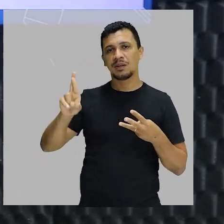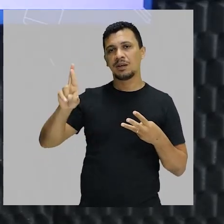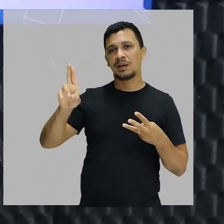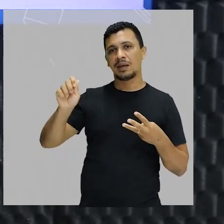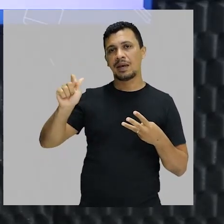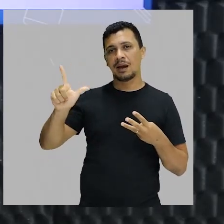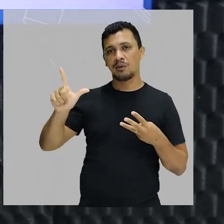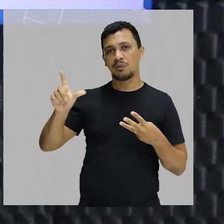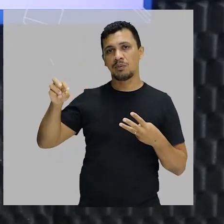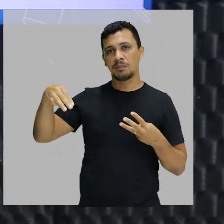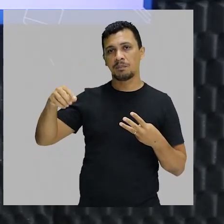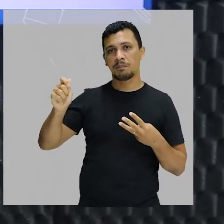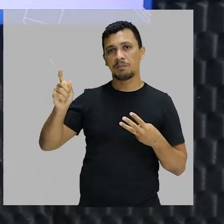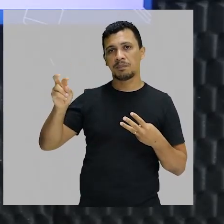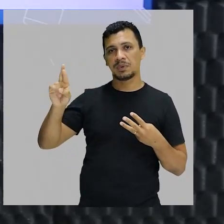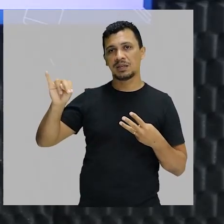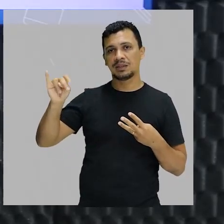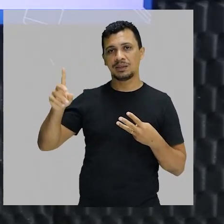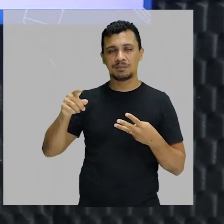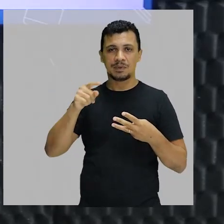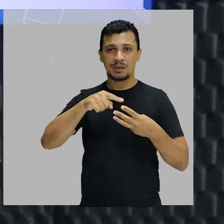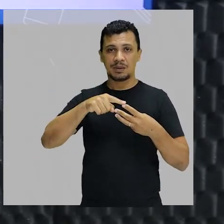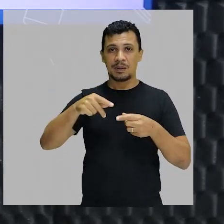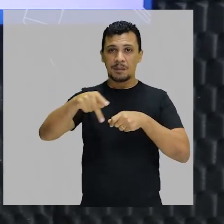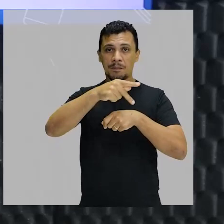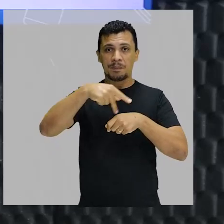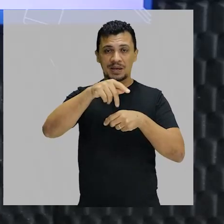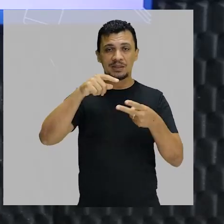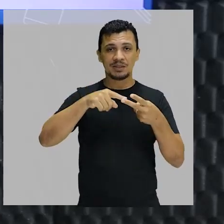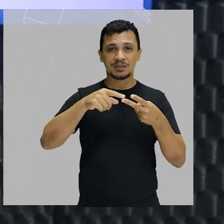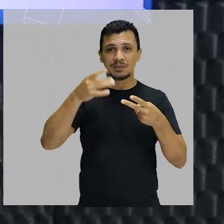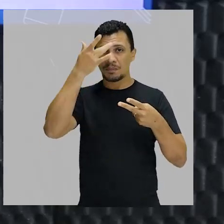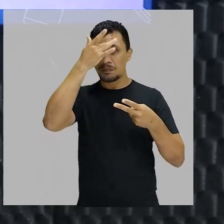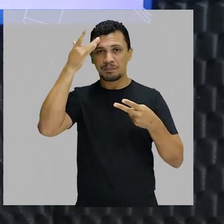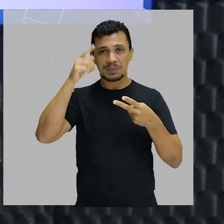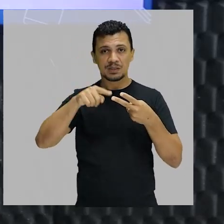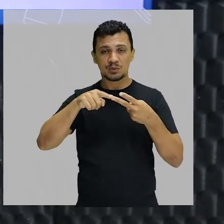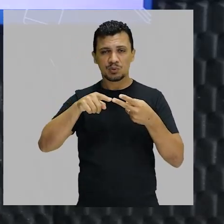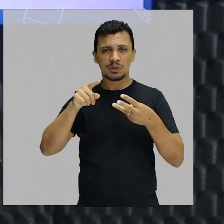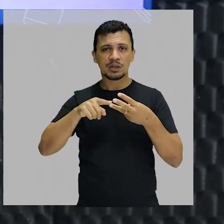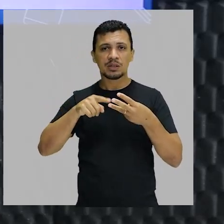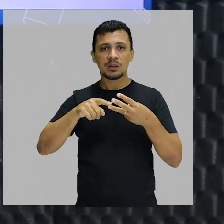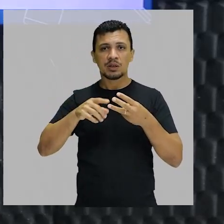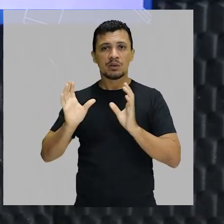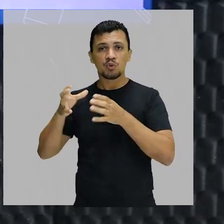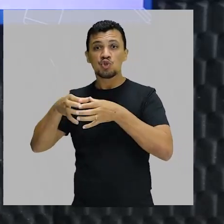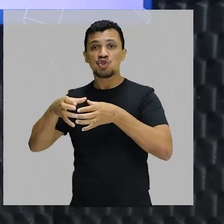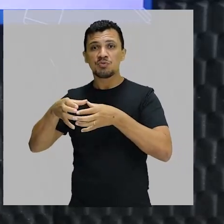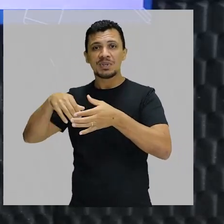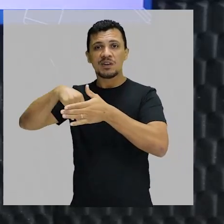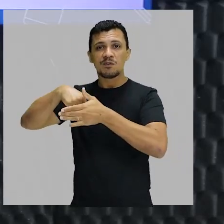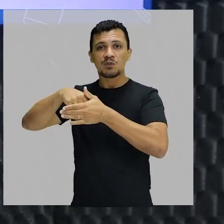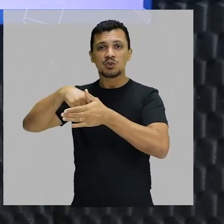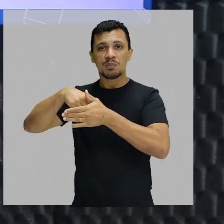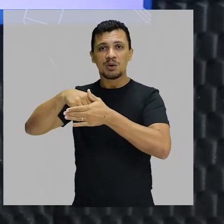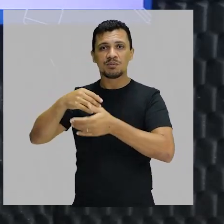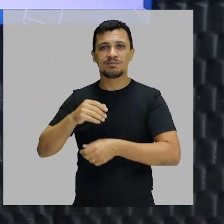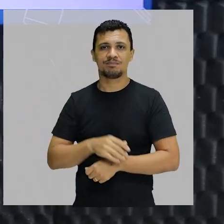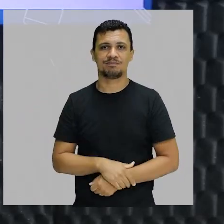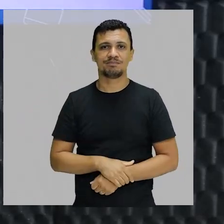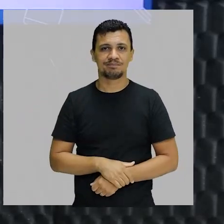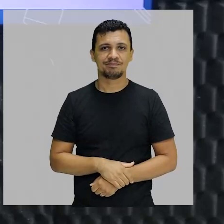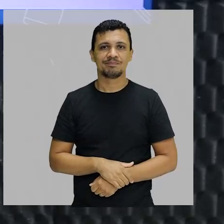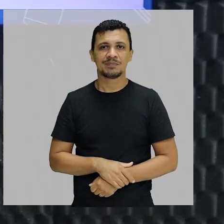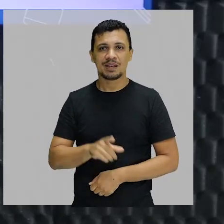eu tenho um país, aqui eu tenho um nome de pessoa e aqui eu tenho um nome de time, que também leva em letra maiúscula,